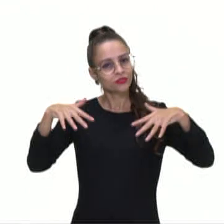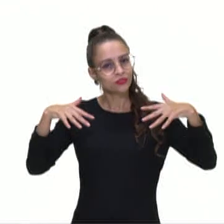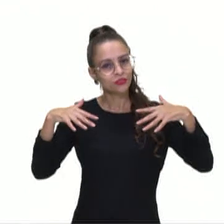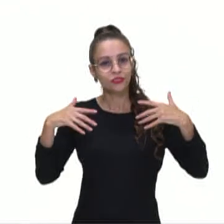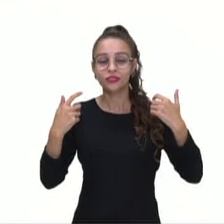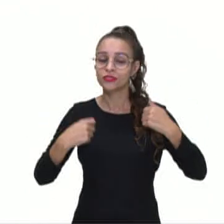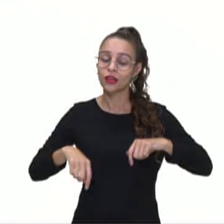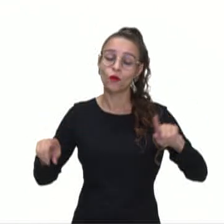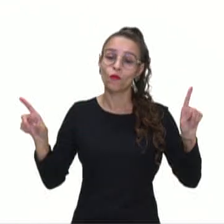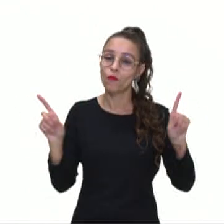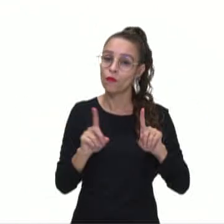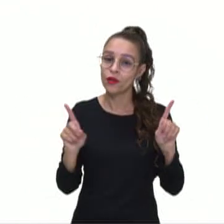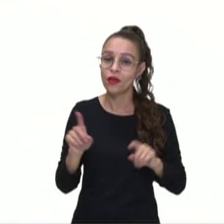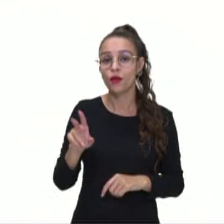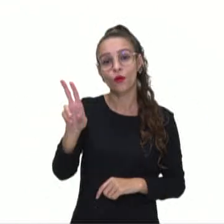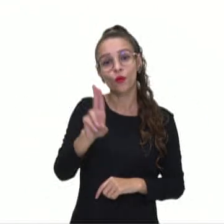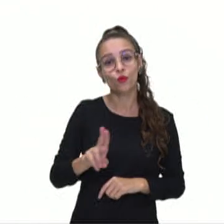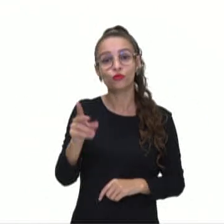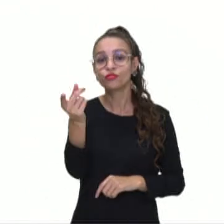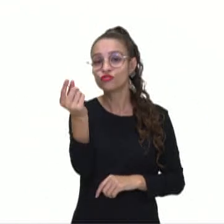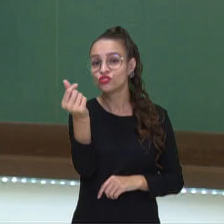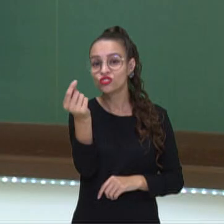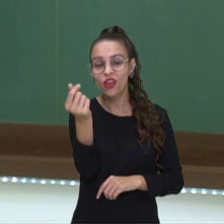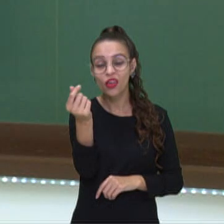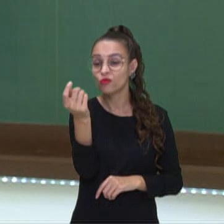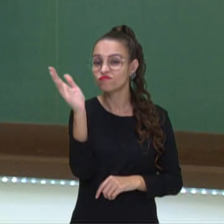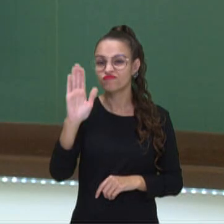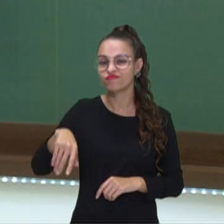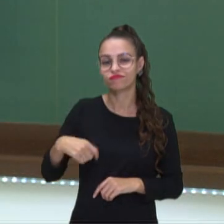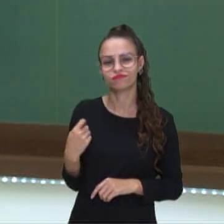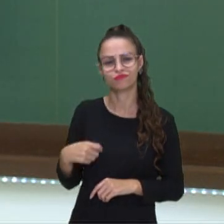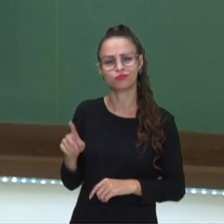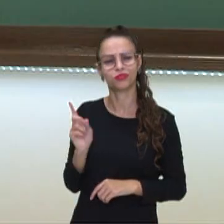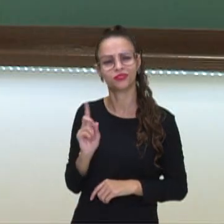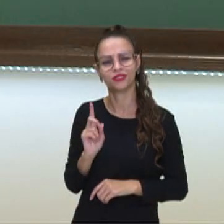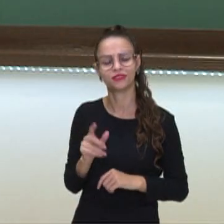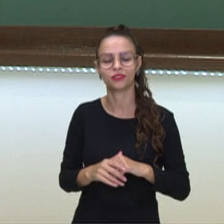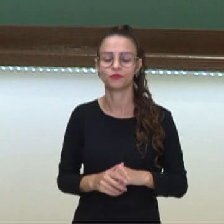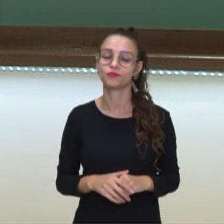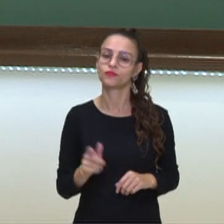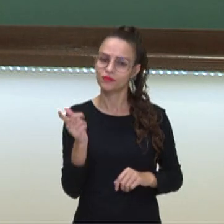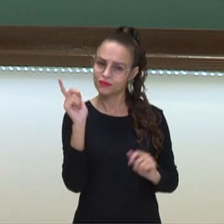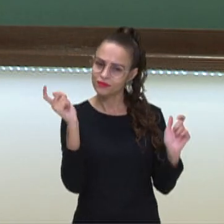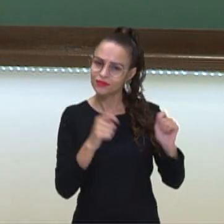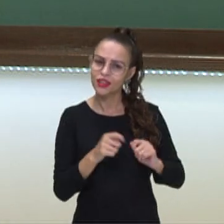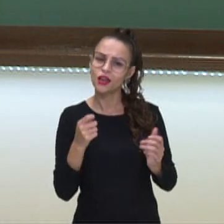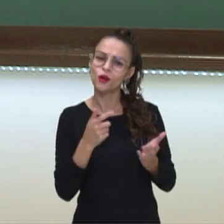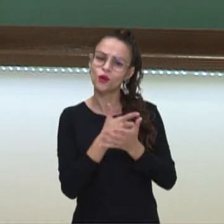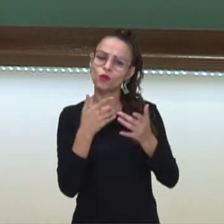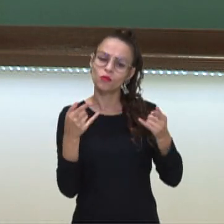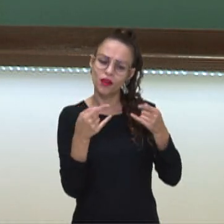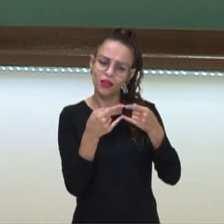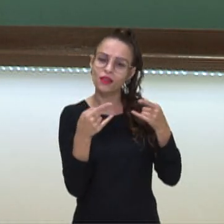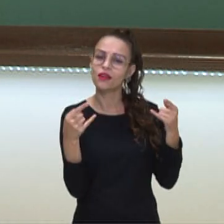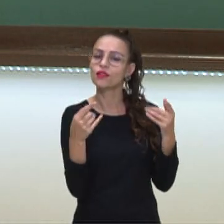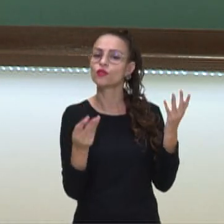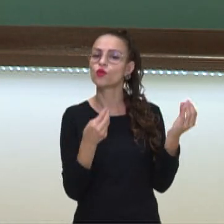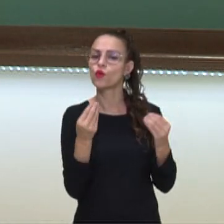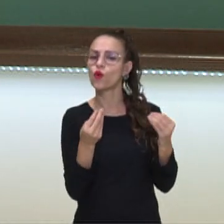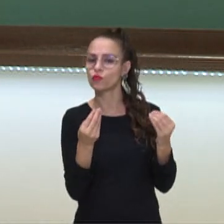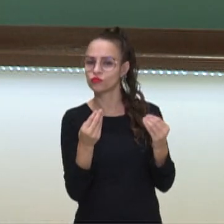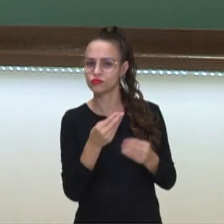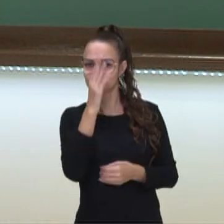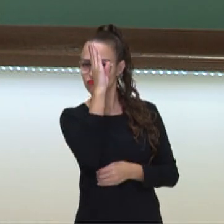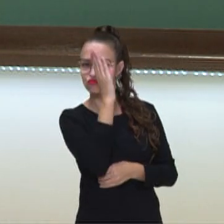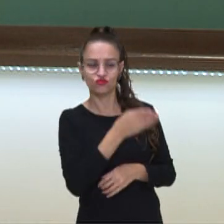faz necessário o uso do dinheiro, né? Então você consegue fazer a compra do seu ingresso